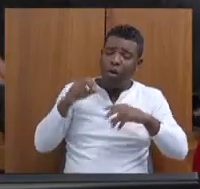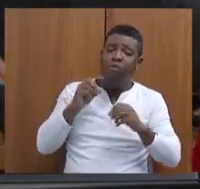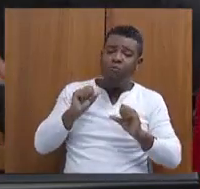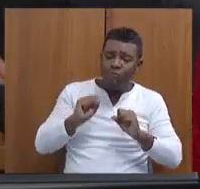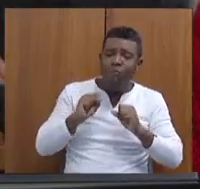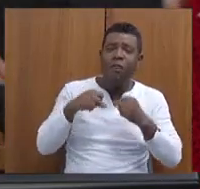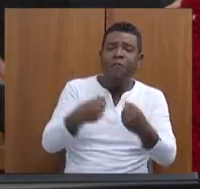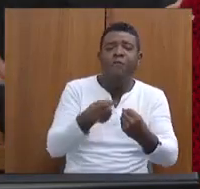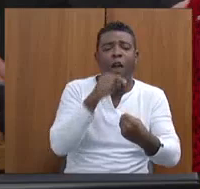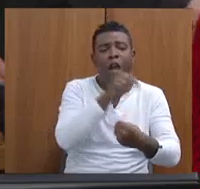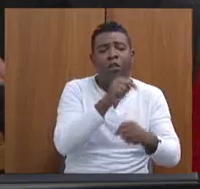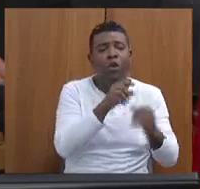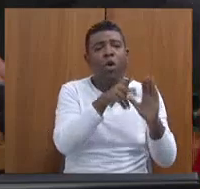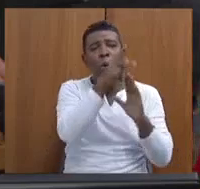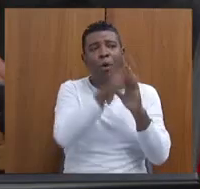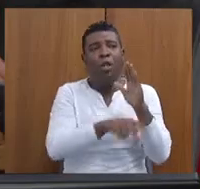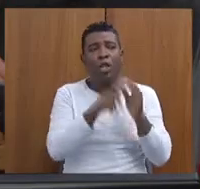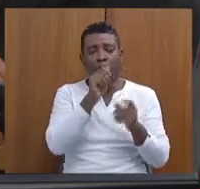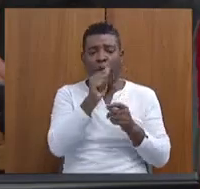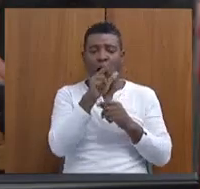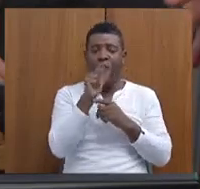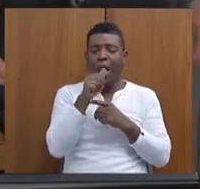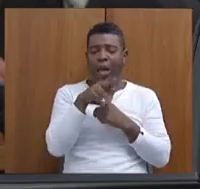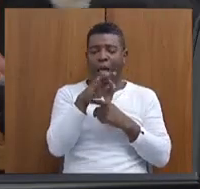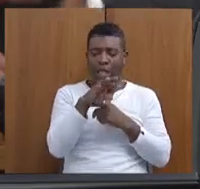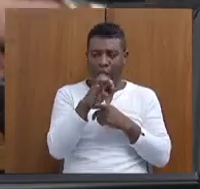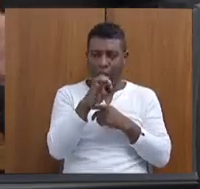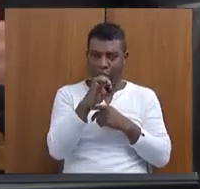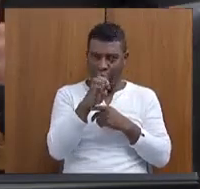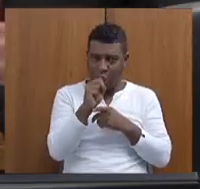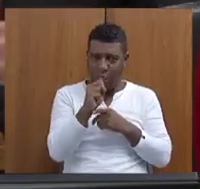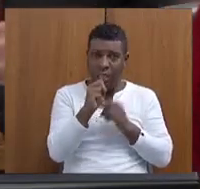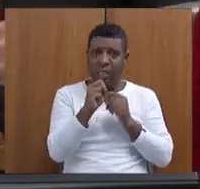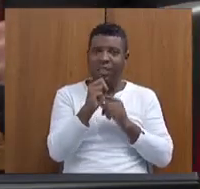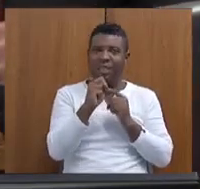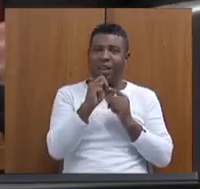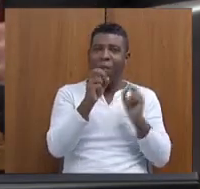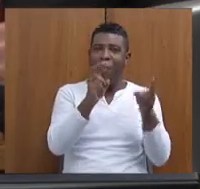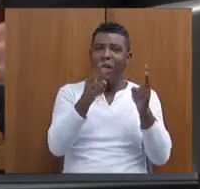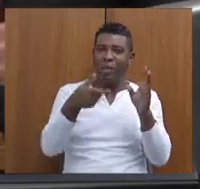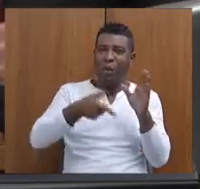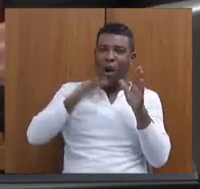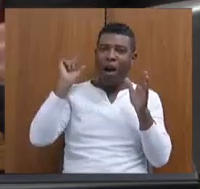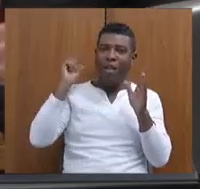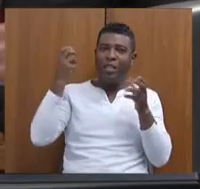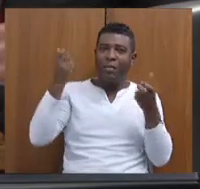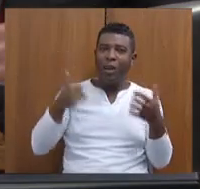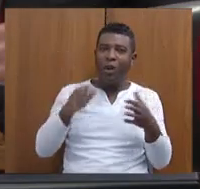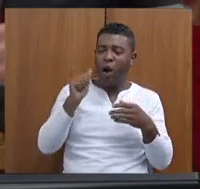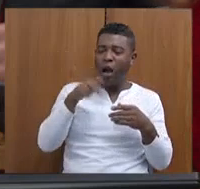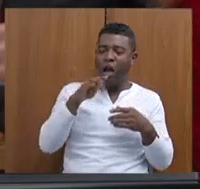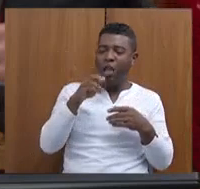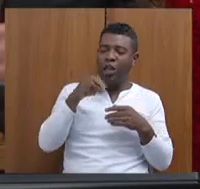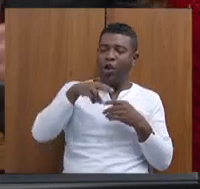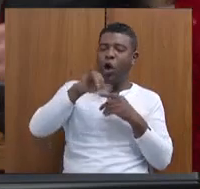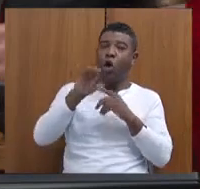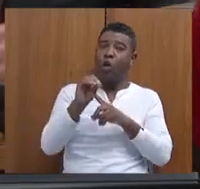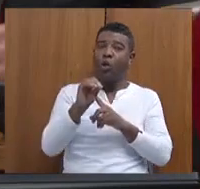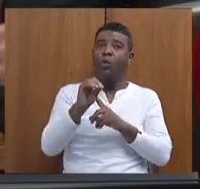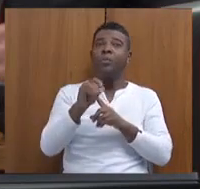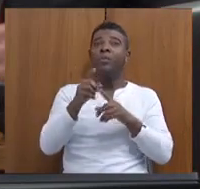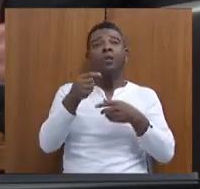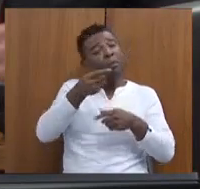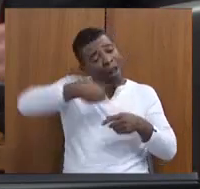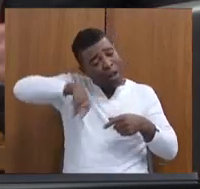as nossas fôlego a EPAMIG para que ela pudesse trabalhar